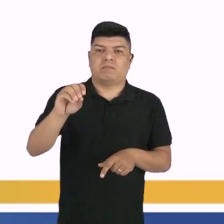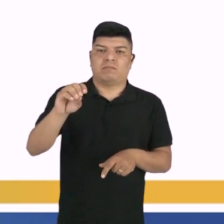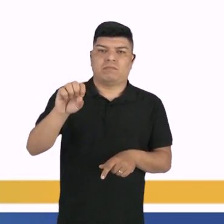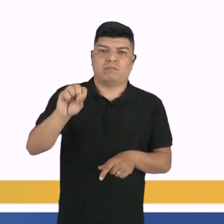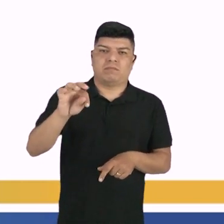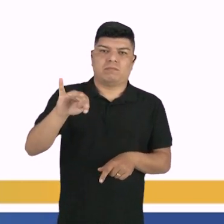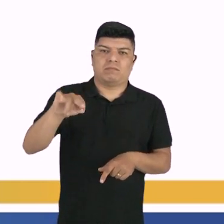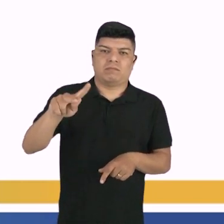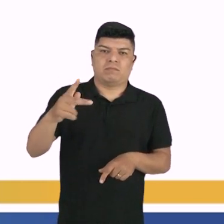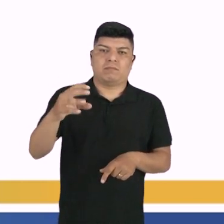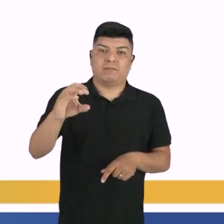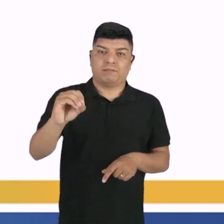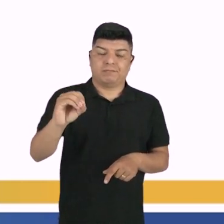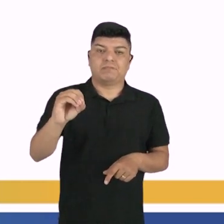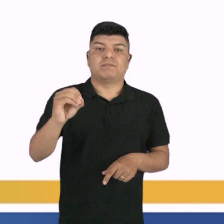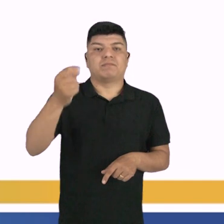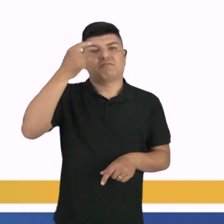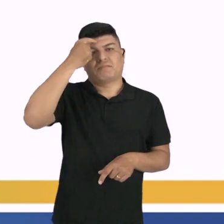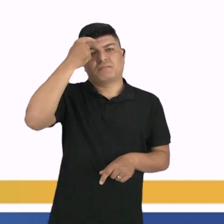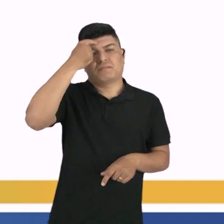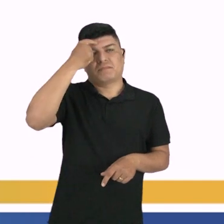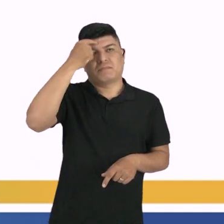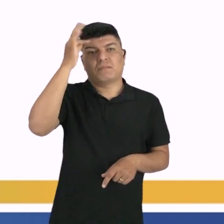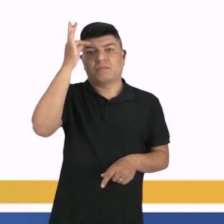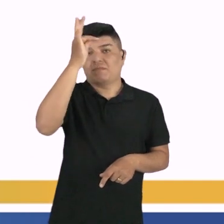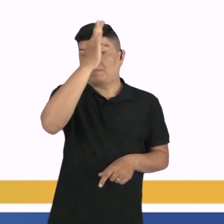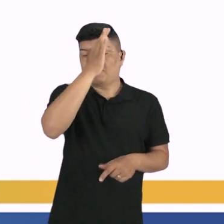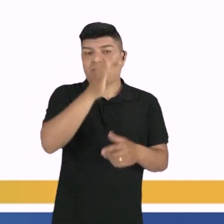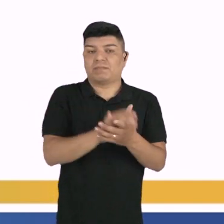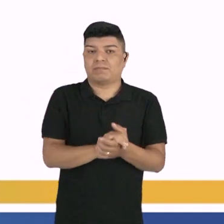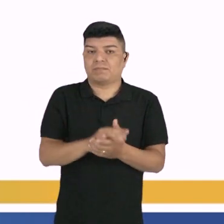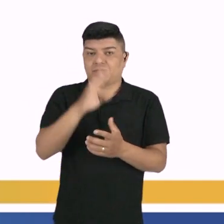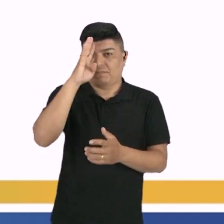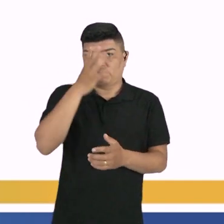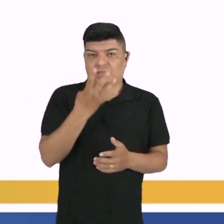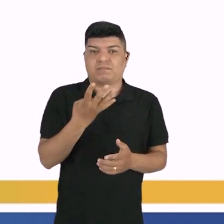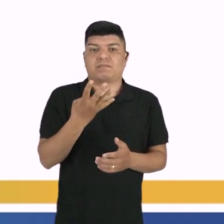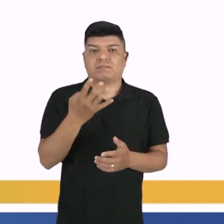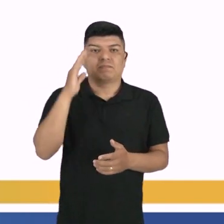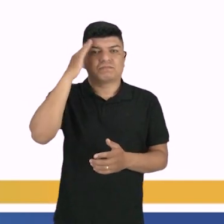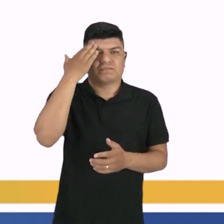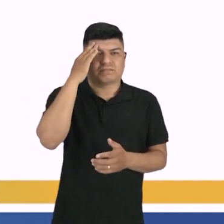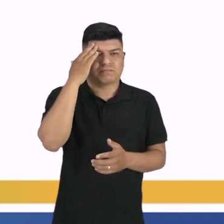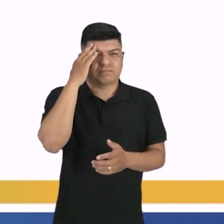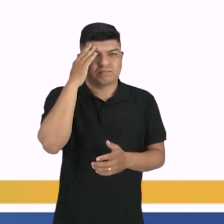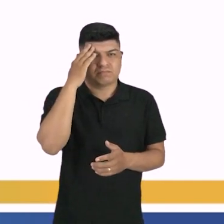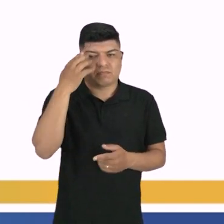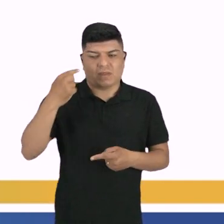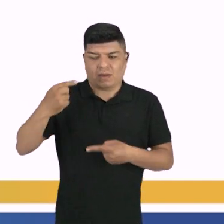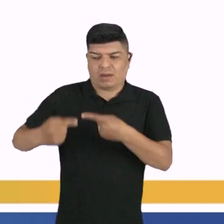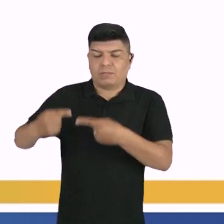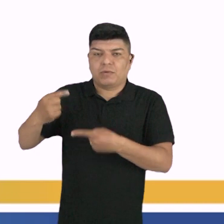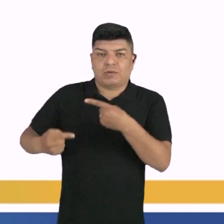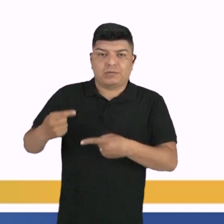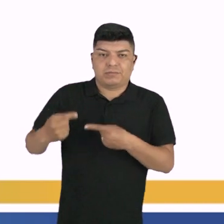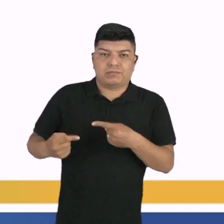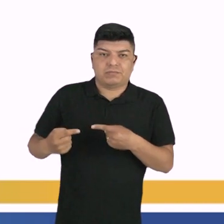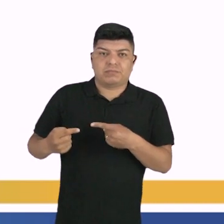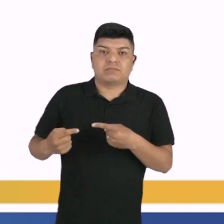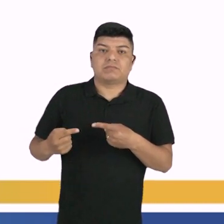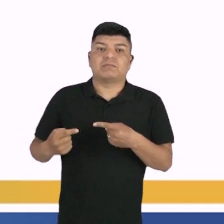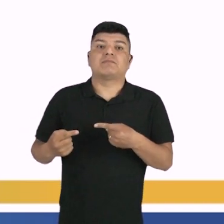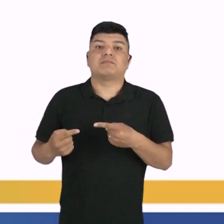esses autores, quando esses pensadores, eles resolveram compreender a atividade política e o